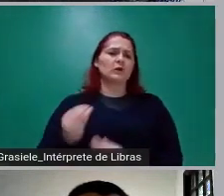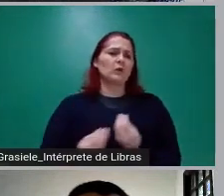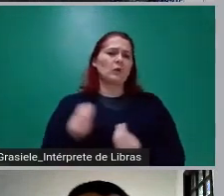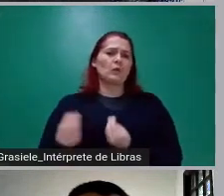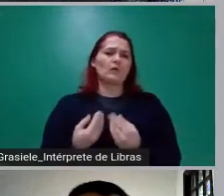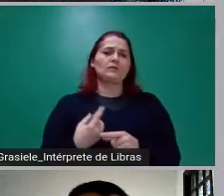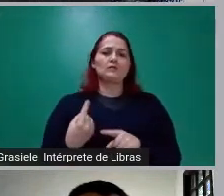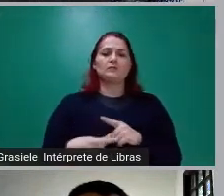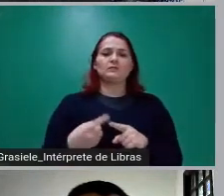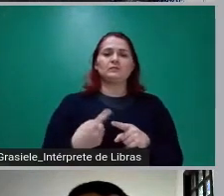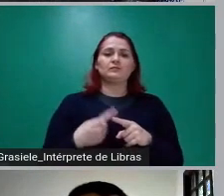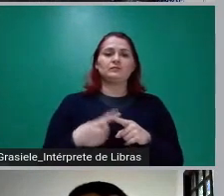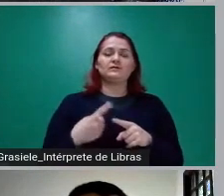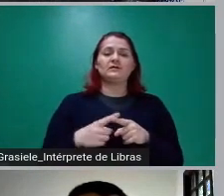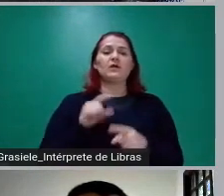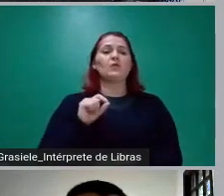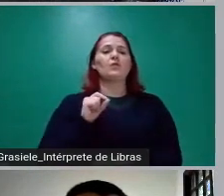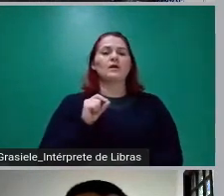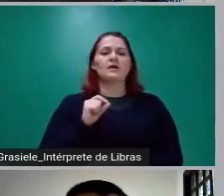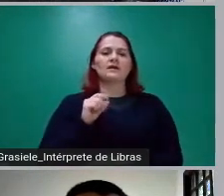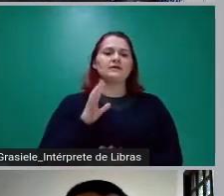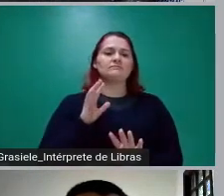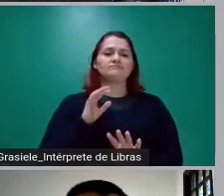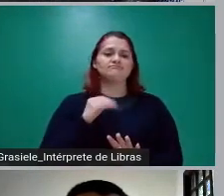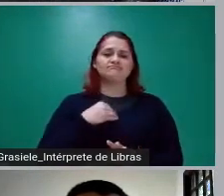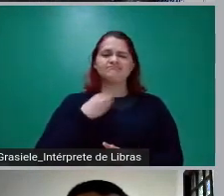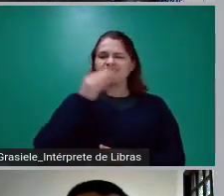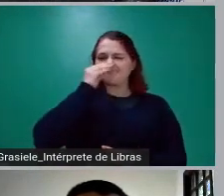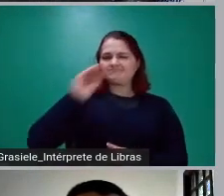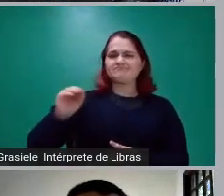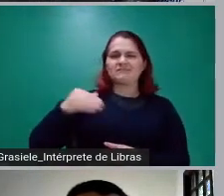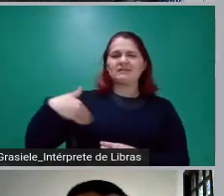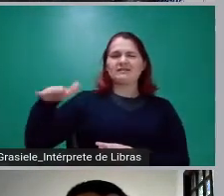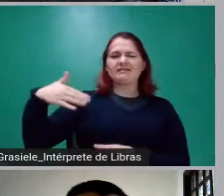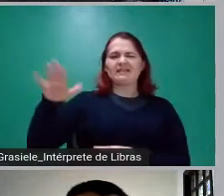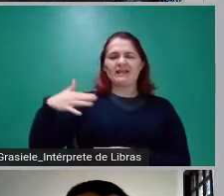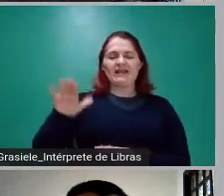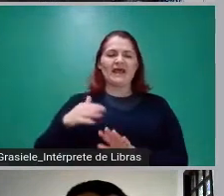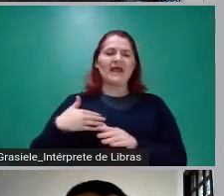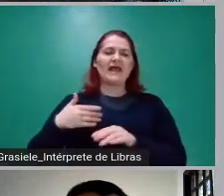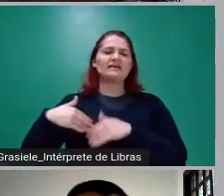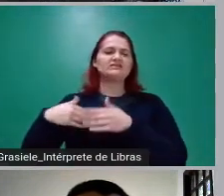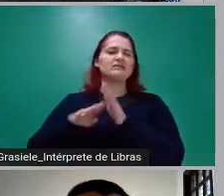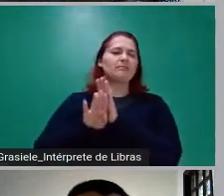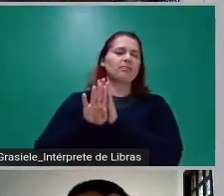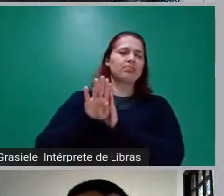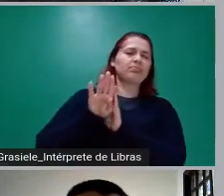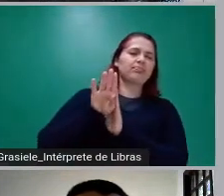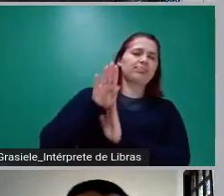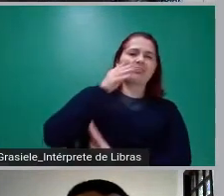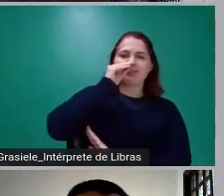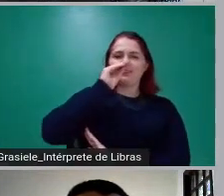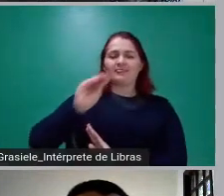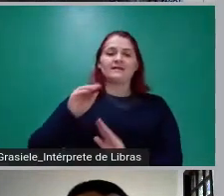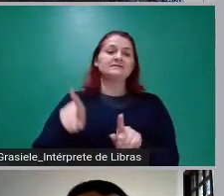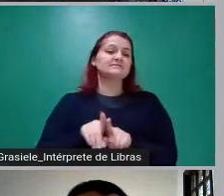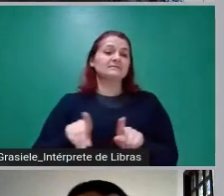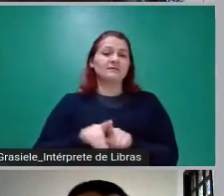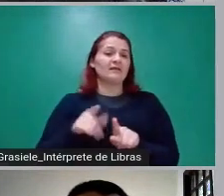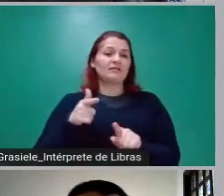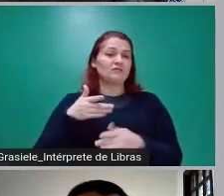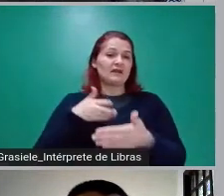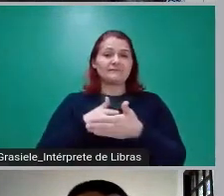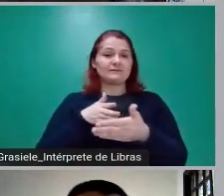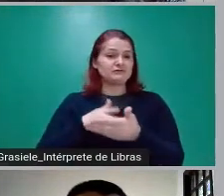por omissão regulatória e controle de capitais, permitindo o endividamento privado sem limites e sem a devida avaliação